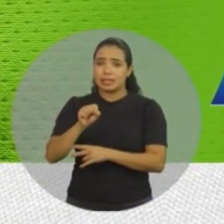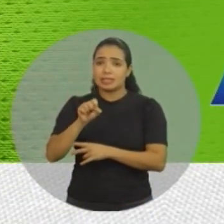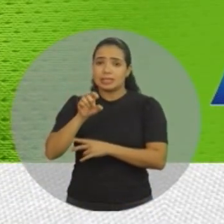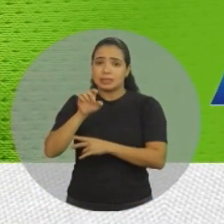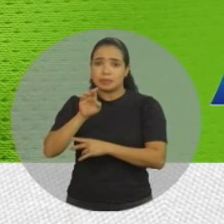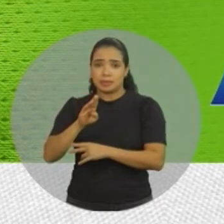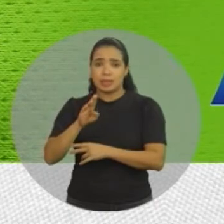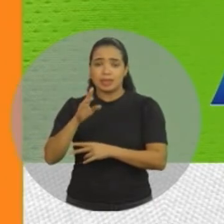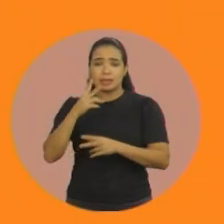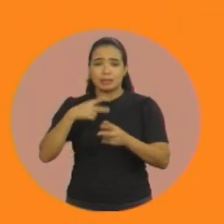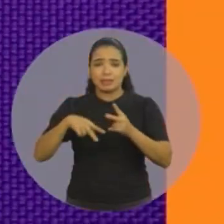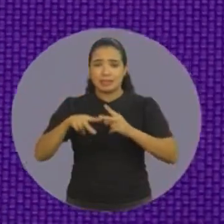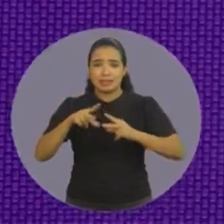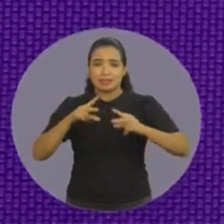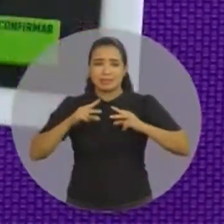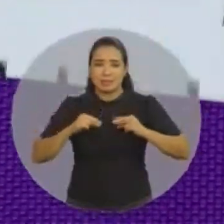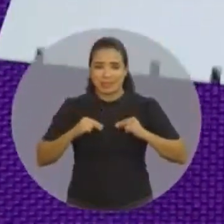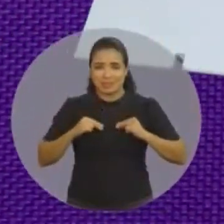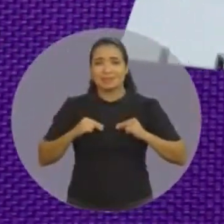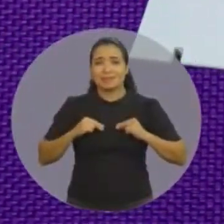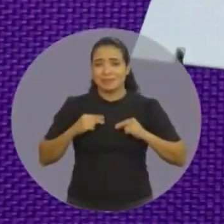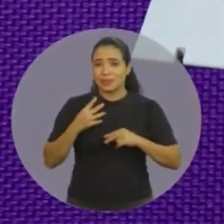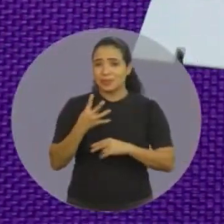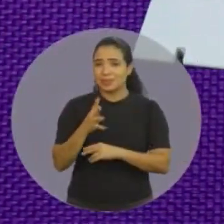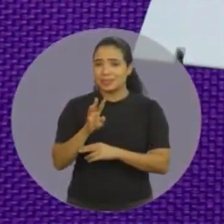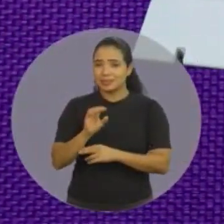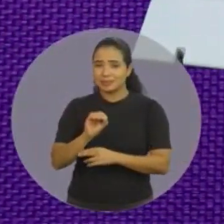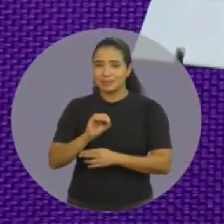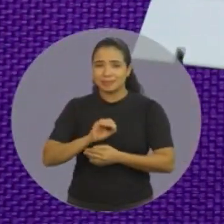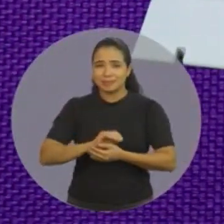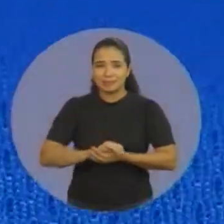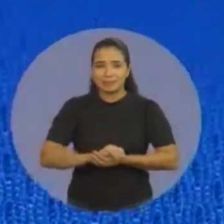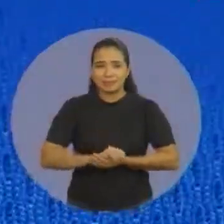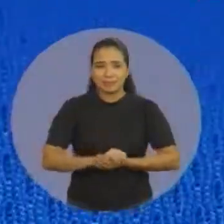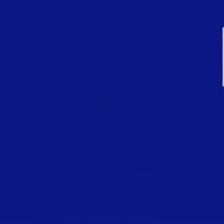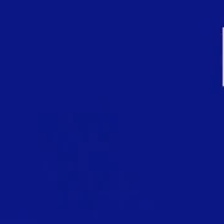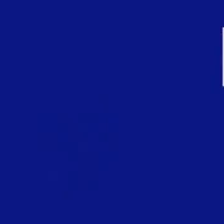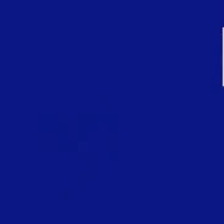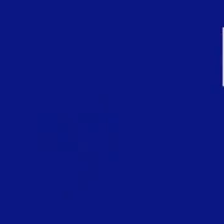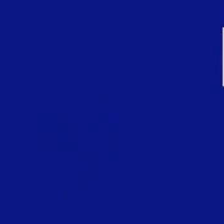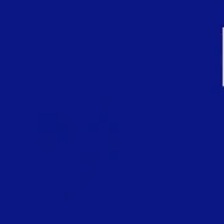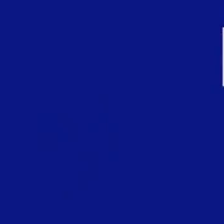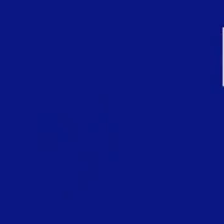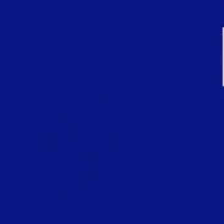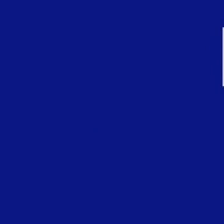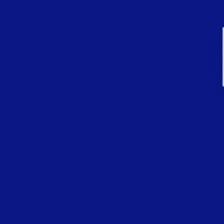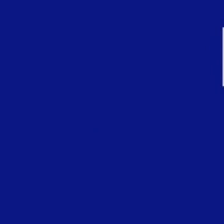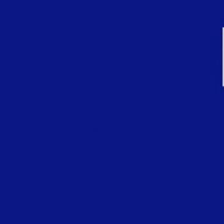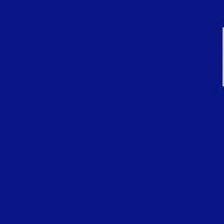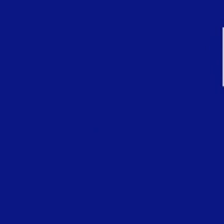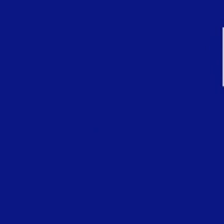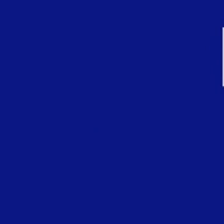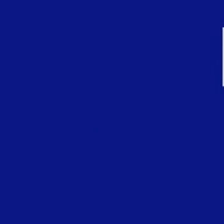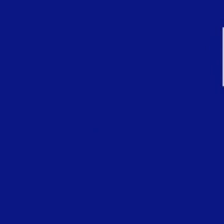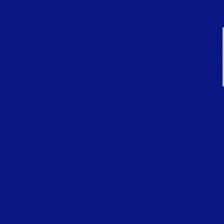merecer Federais é PSB 40 O que mais